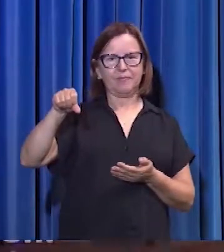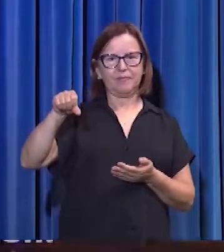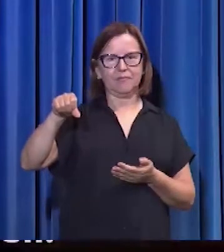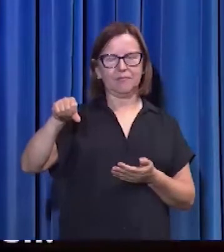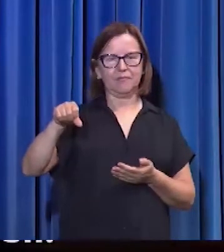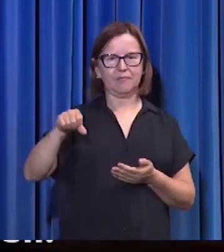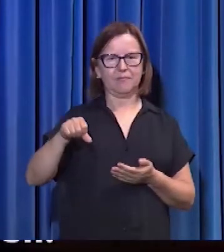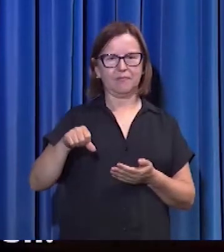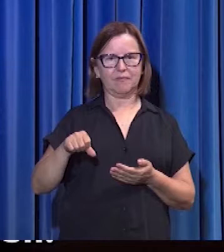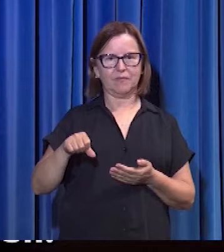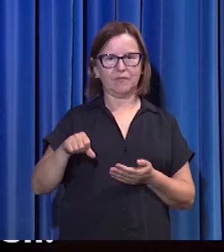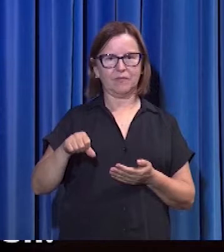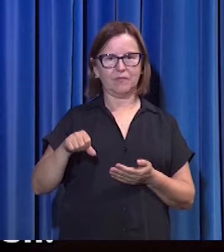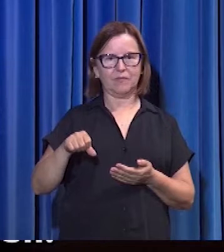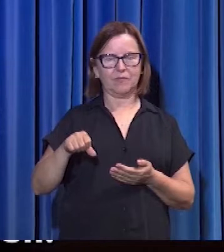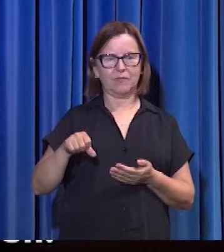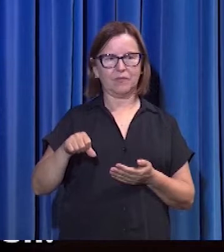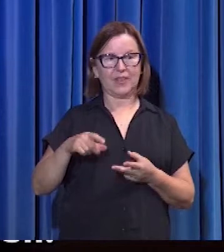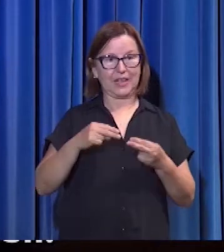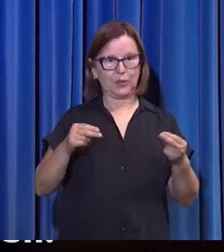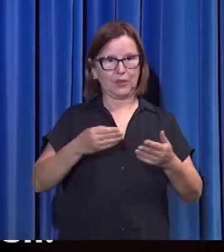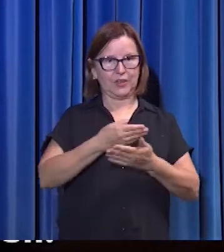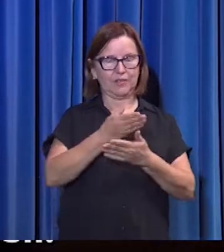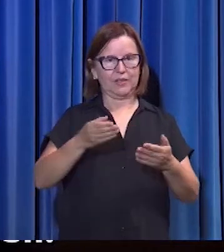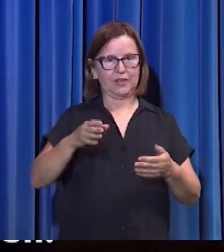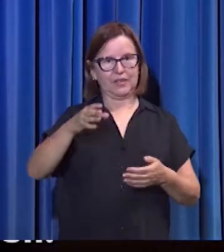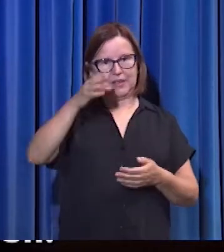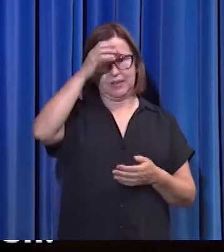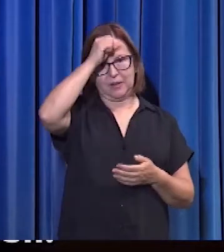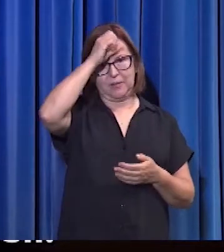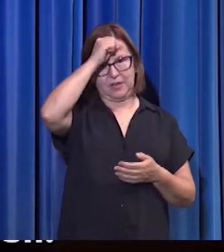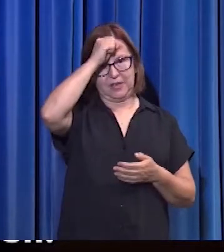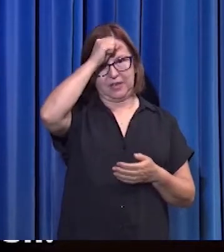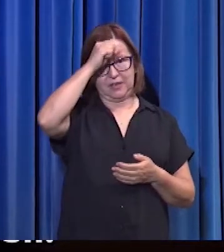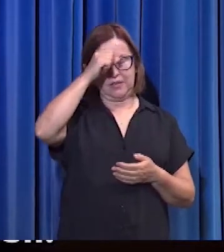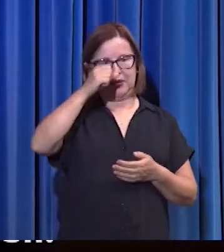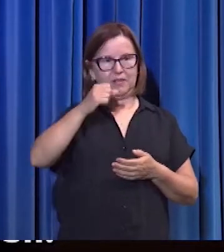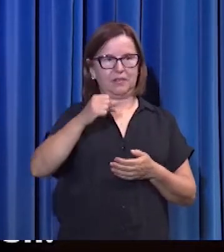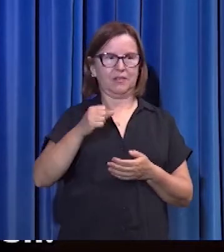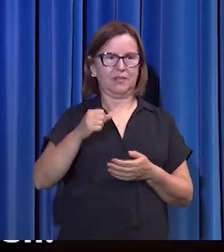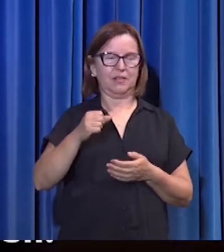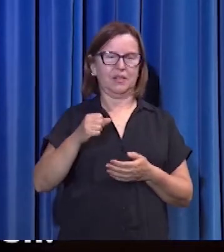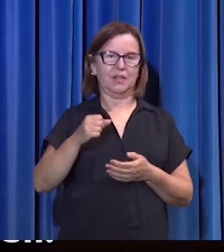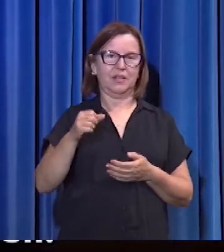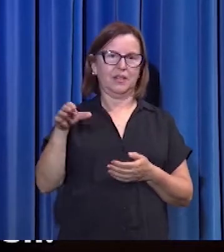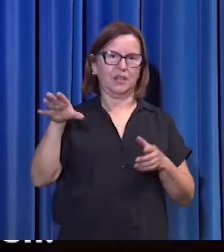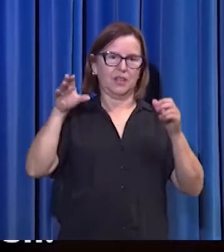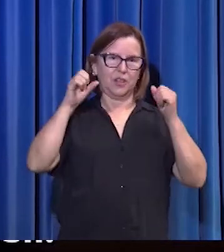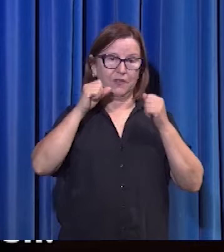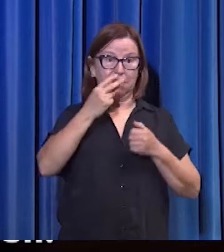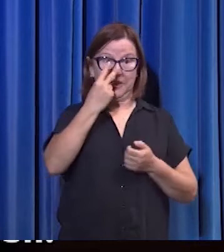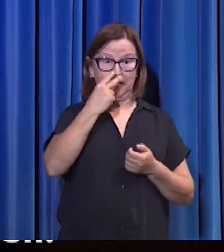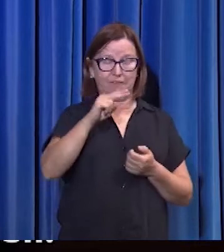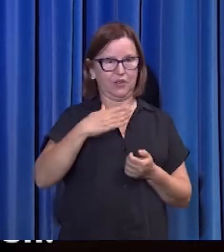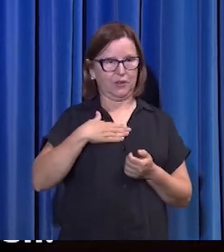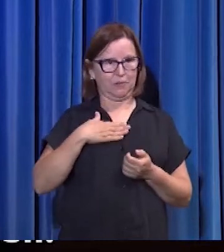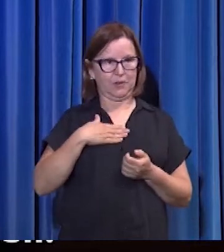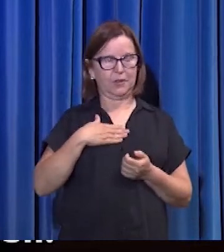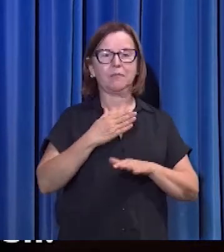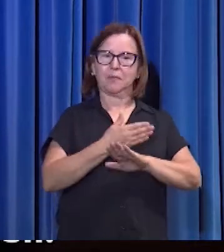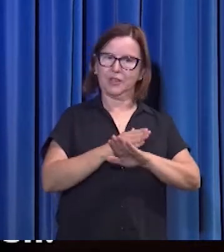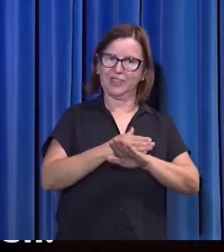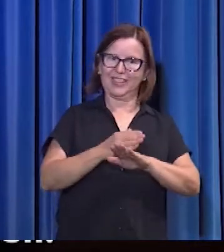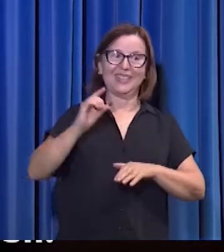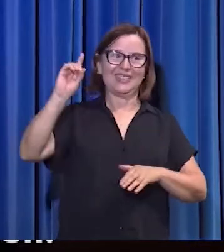também aprendestes e recebestes e ouvistes e vistes em mim, isso praticai, e o Deus